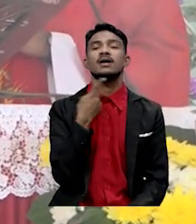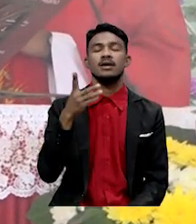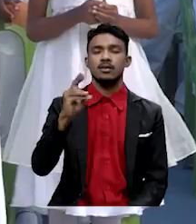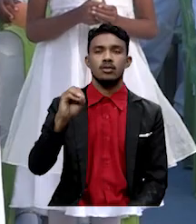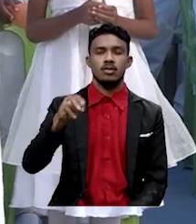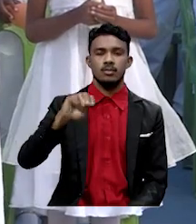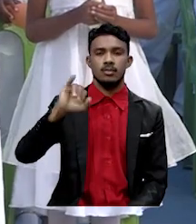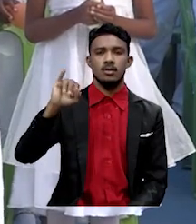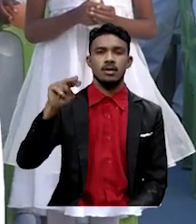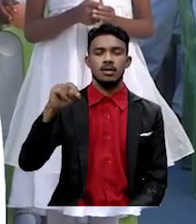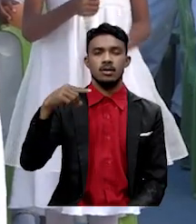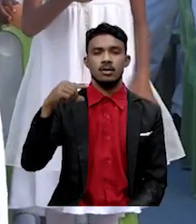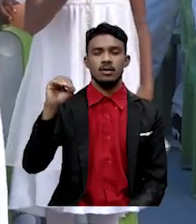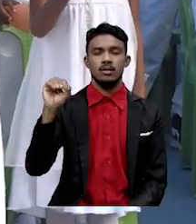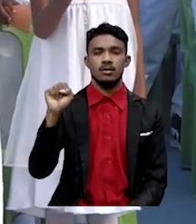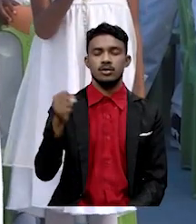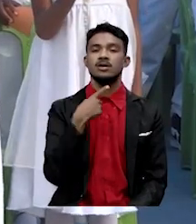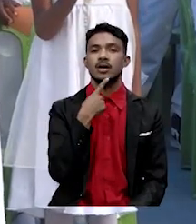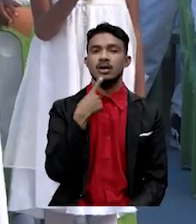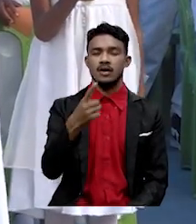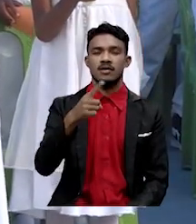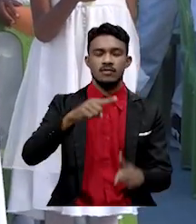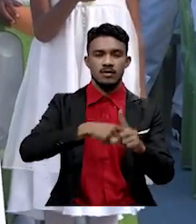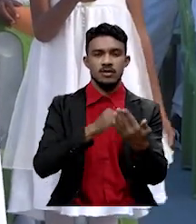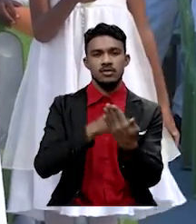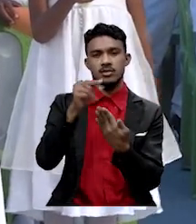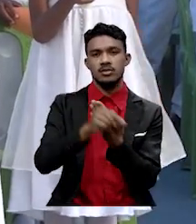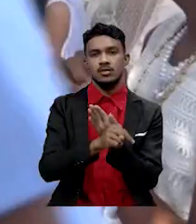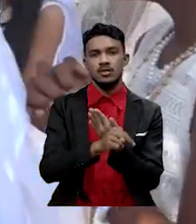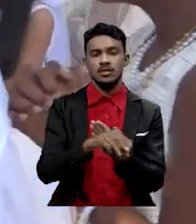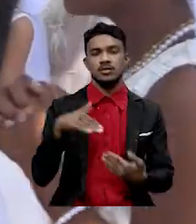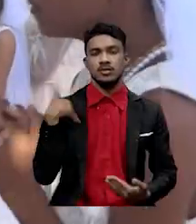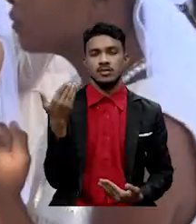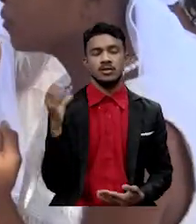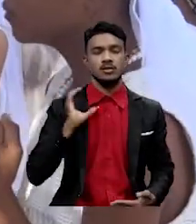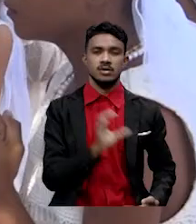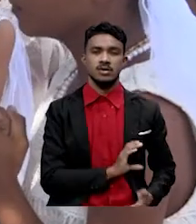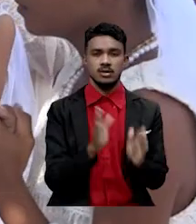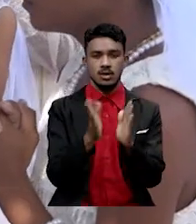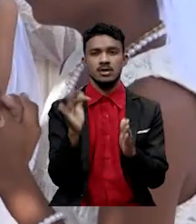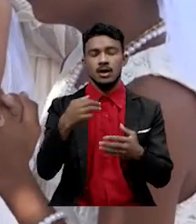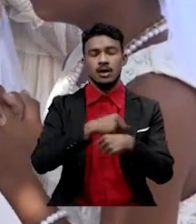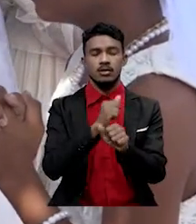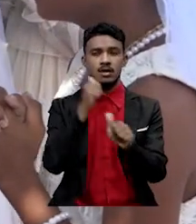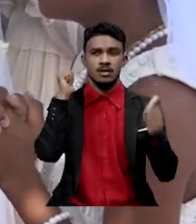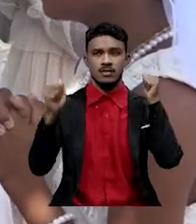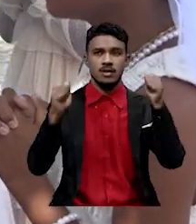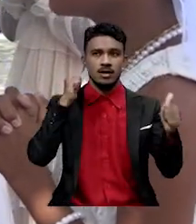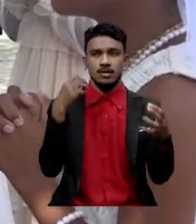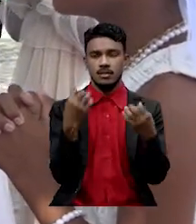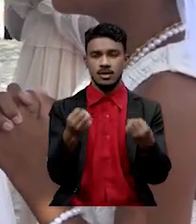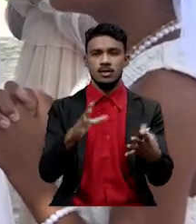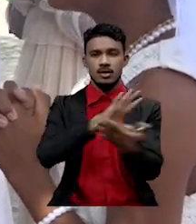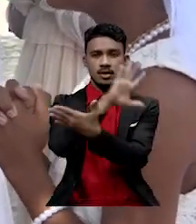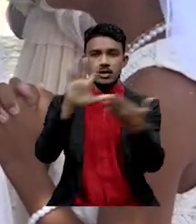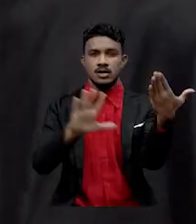Hateten, durante Fulanjunho Nyalaran, Serani Paróquia Becora no Juventude Sira, halau na atividade Lubukida, onde celebra